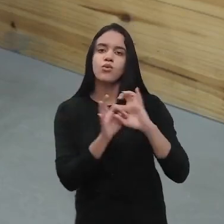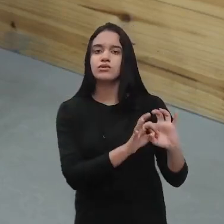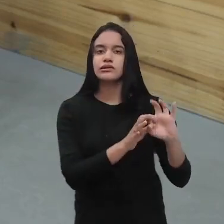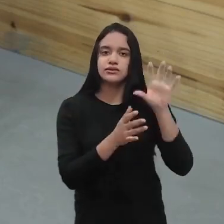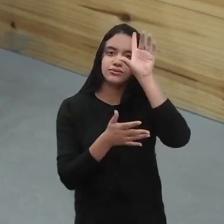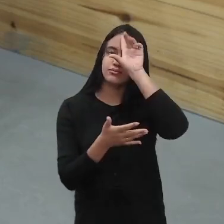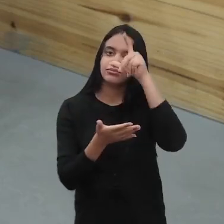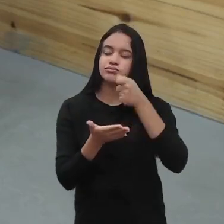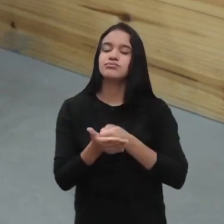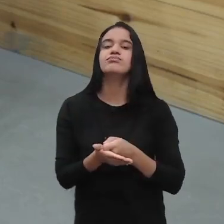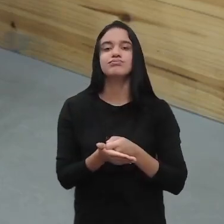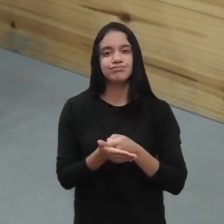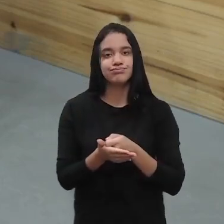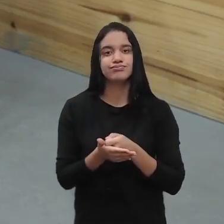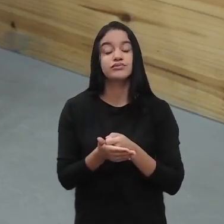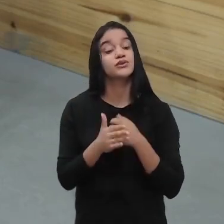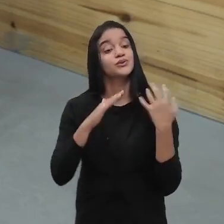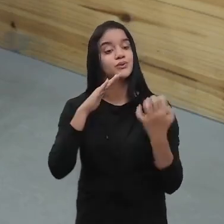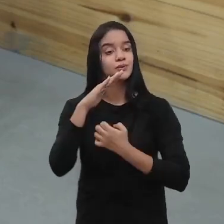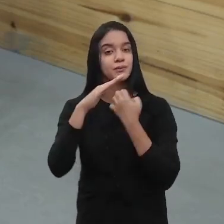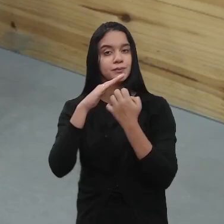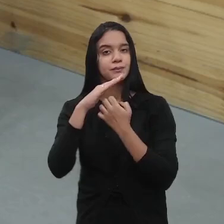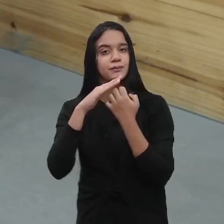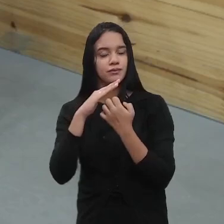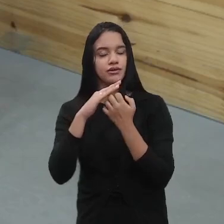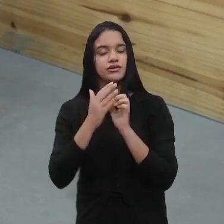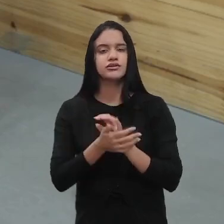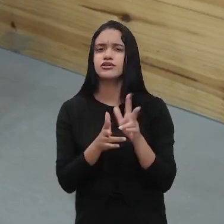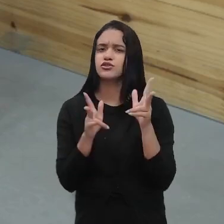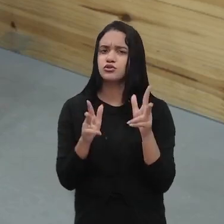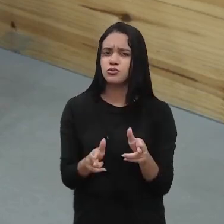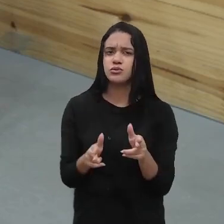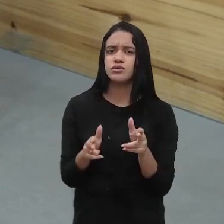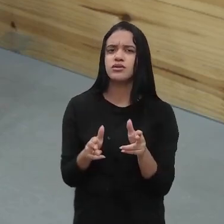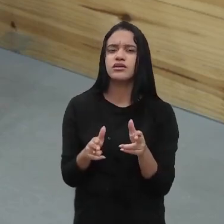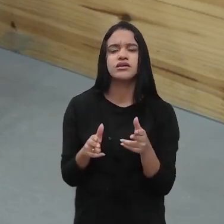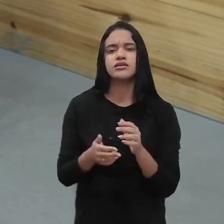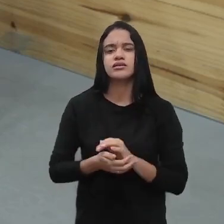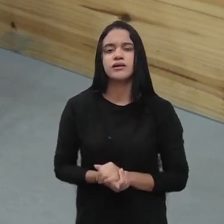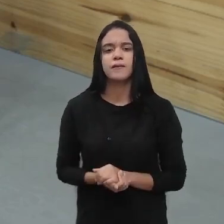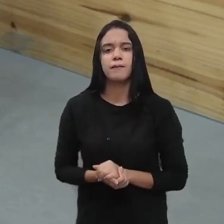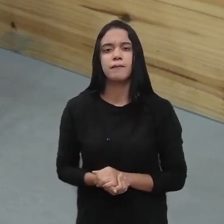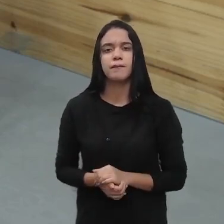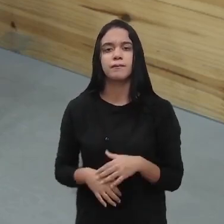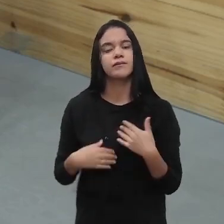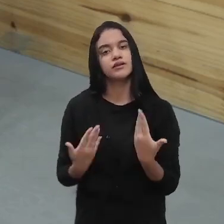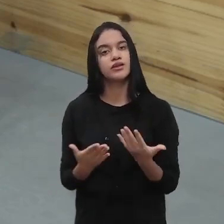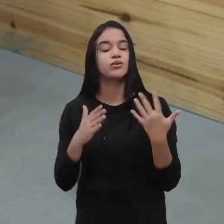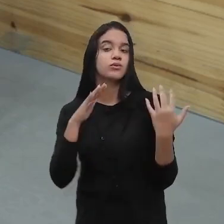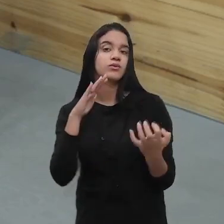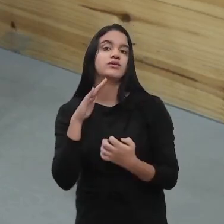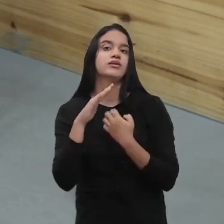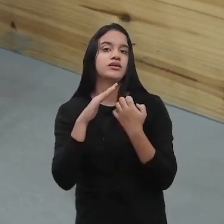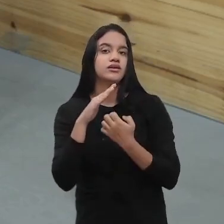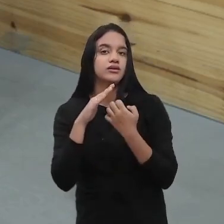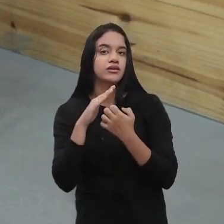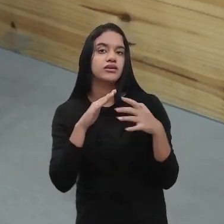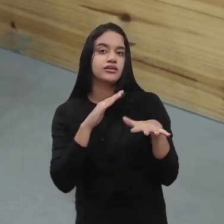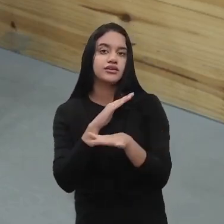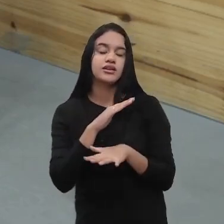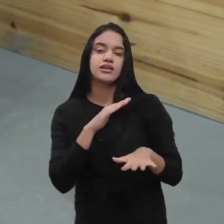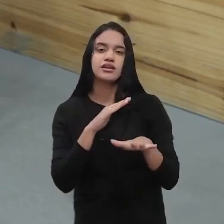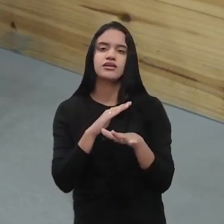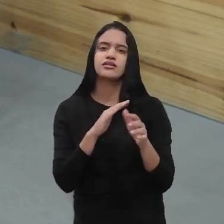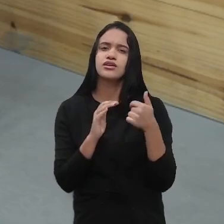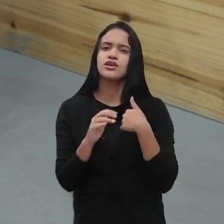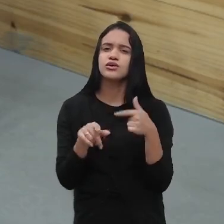onde ela acontece, decidir numa empresa, mesmo que ela seja o mesmo negócio, né, Cris? Sim. É o mesmo negócio. É uma empresa do setor automobilístico. Acho que